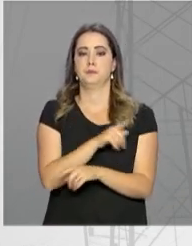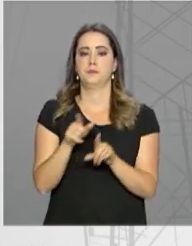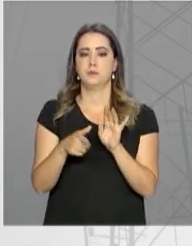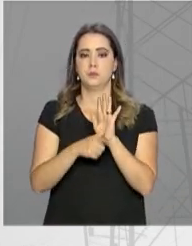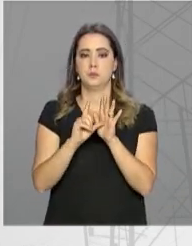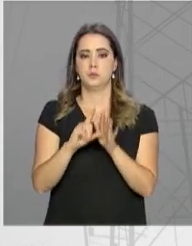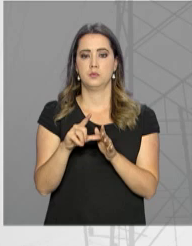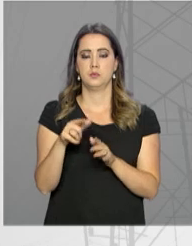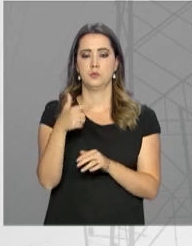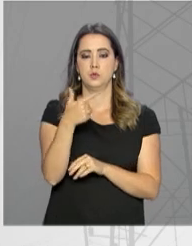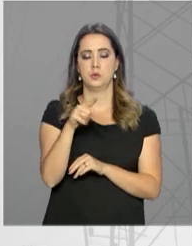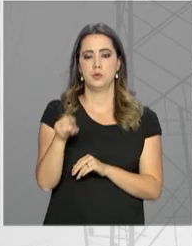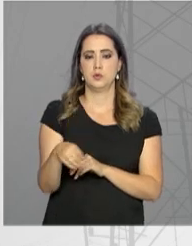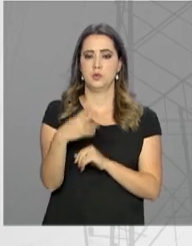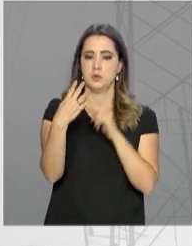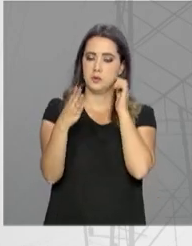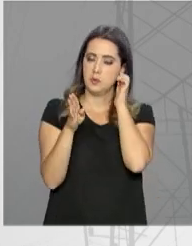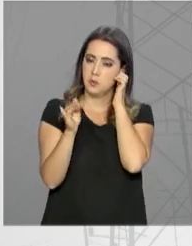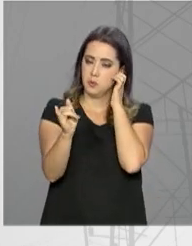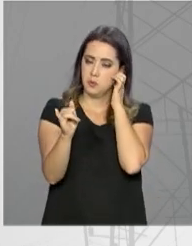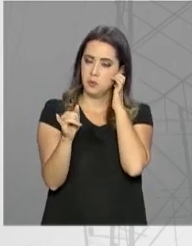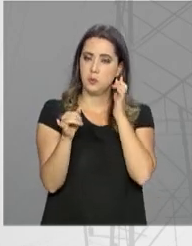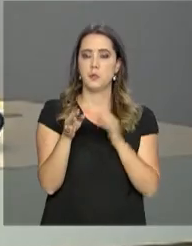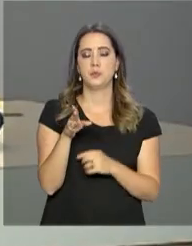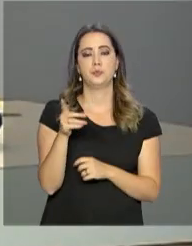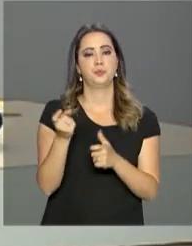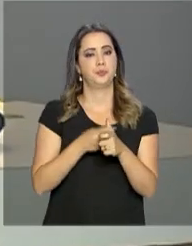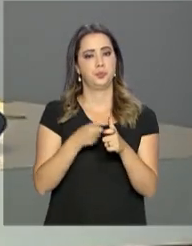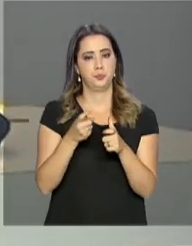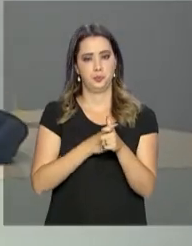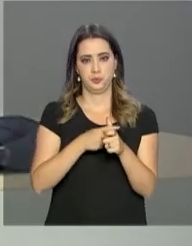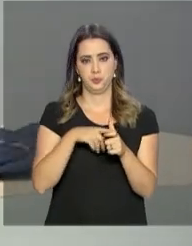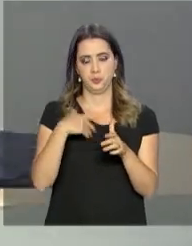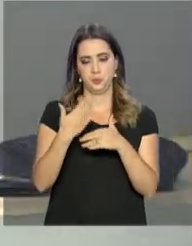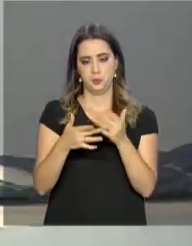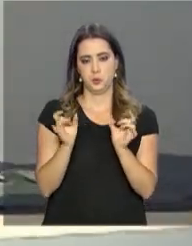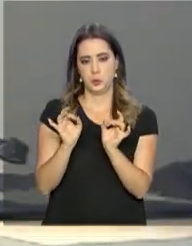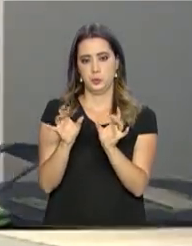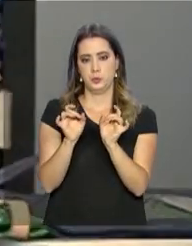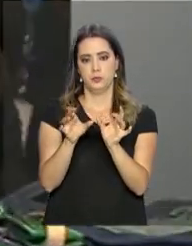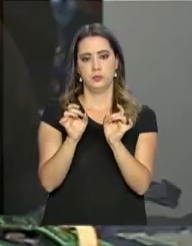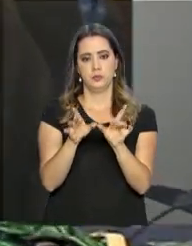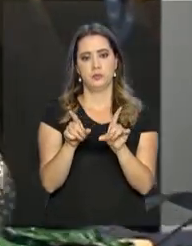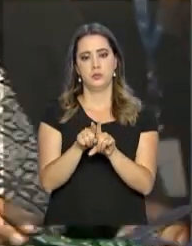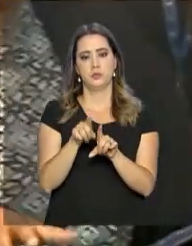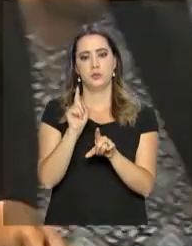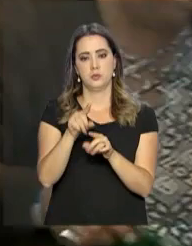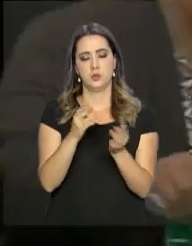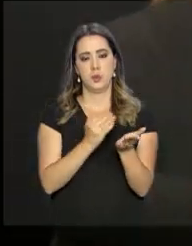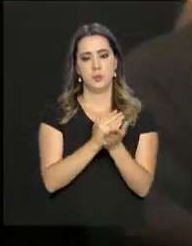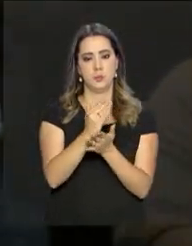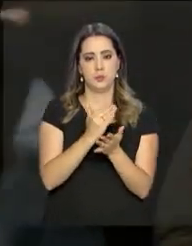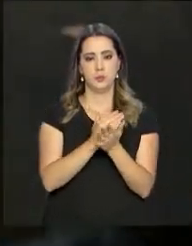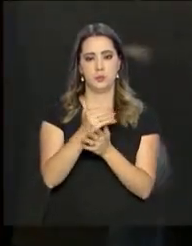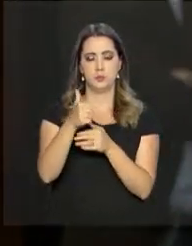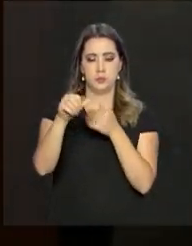2 bilhões e 400 milhões de reais em dívidas. O processo de desestatização da companhia começou